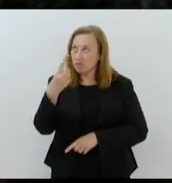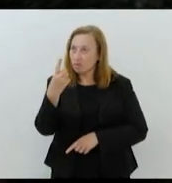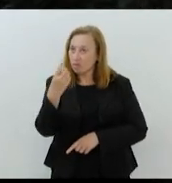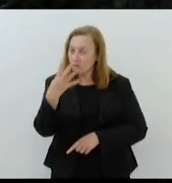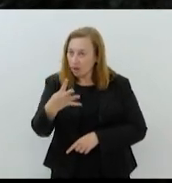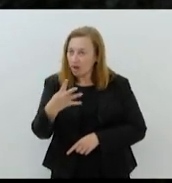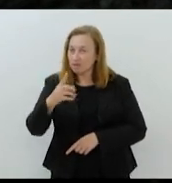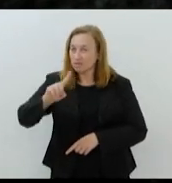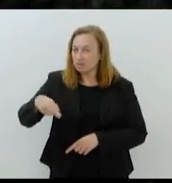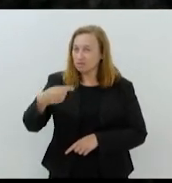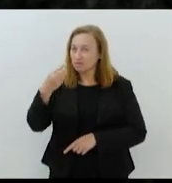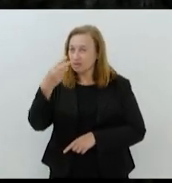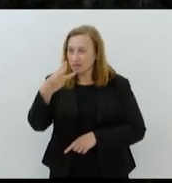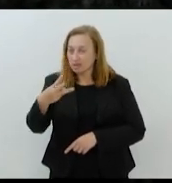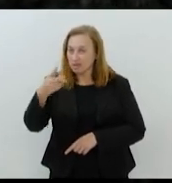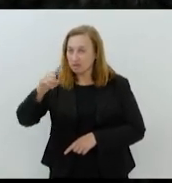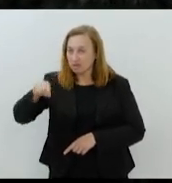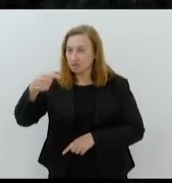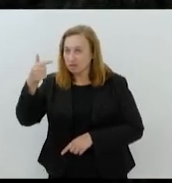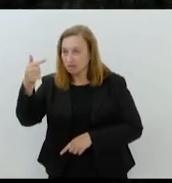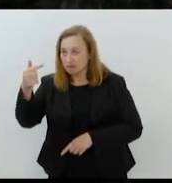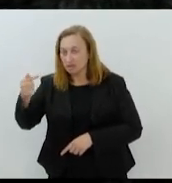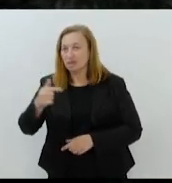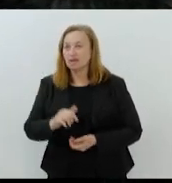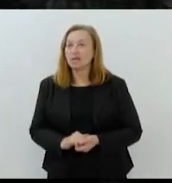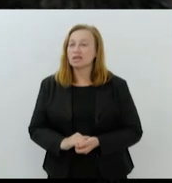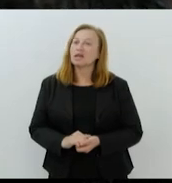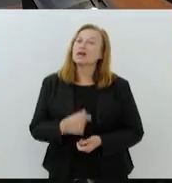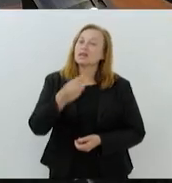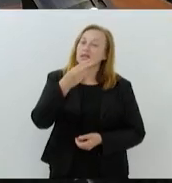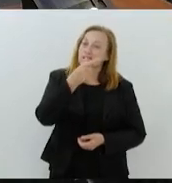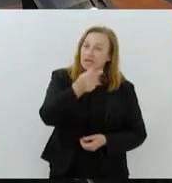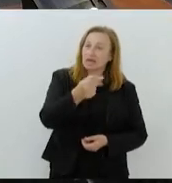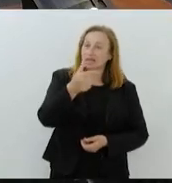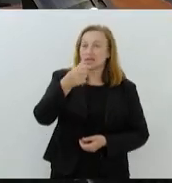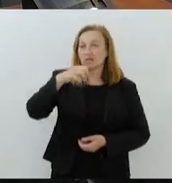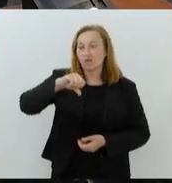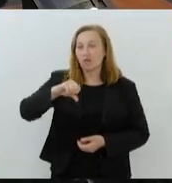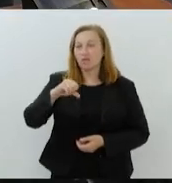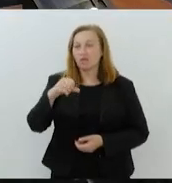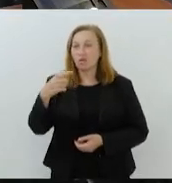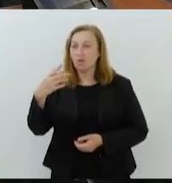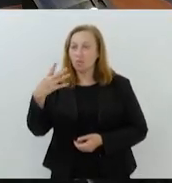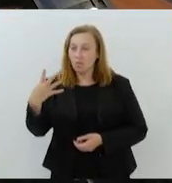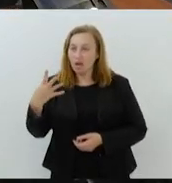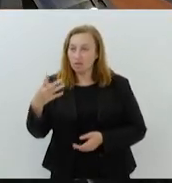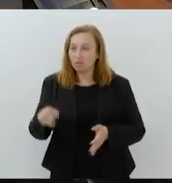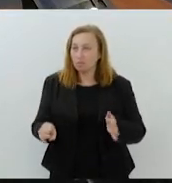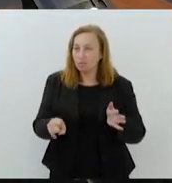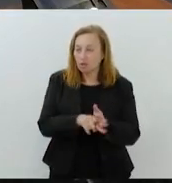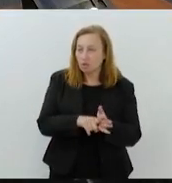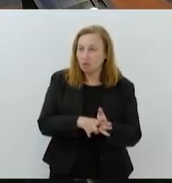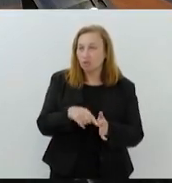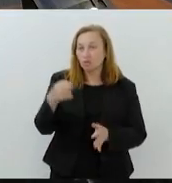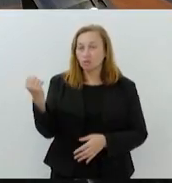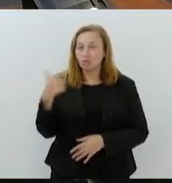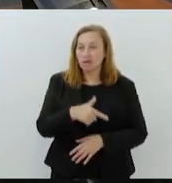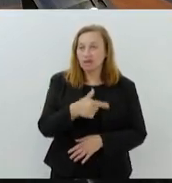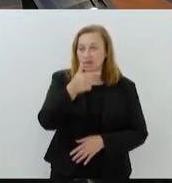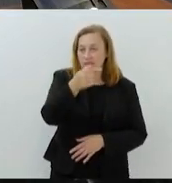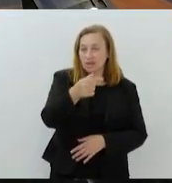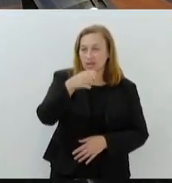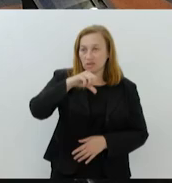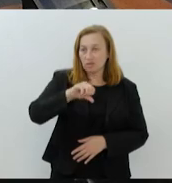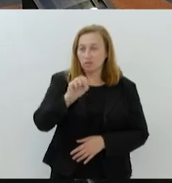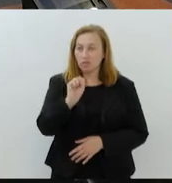794.353,79. 794 é menor do que 798. Então, eu entendo, nas minhas